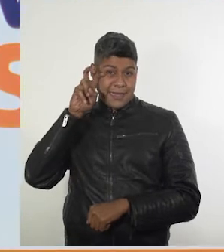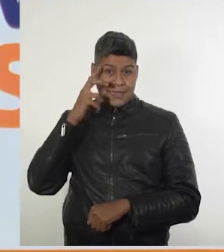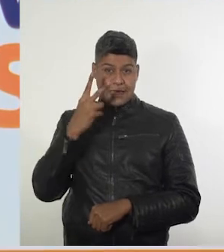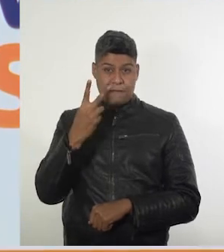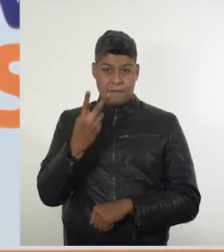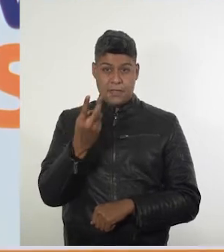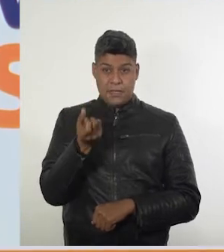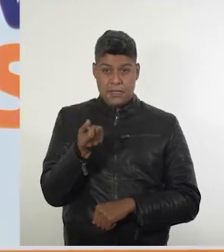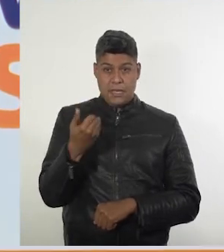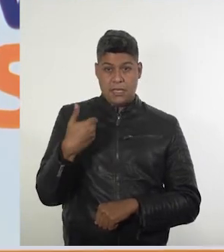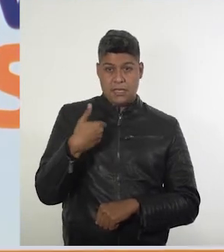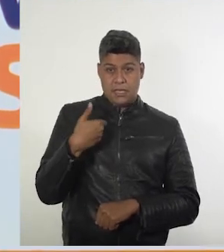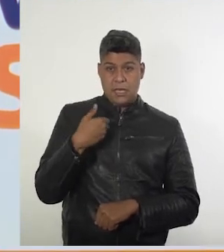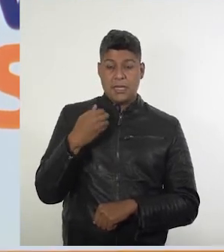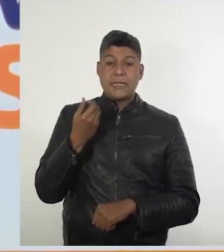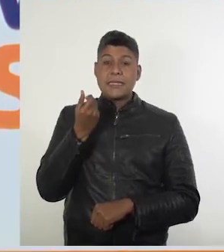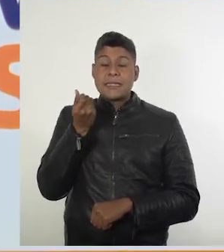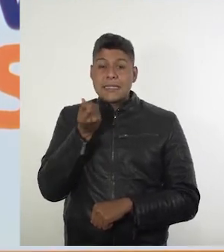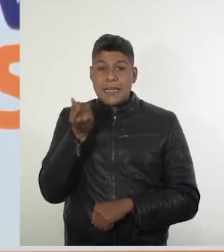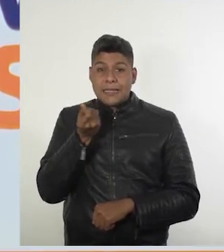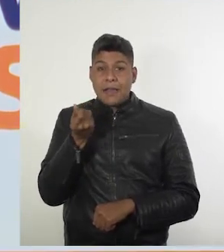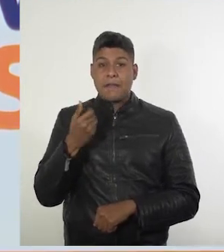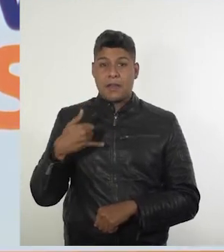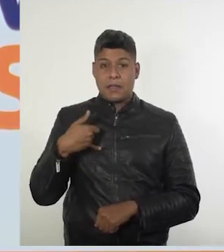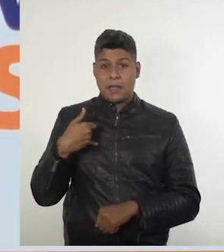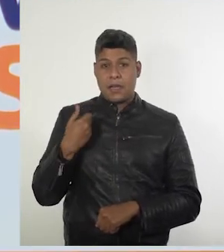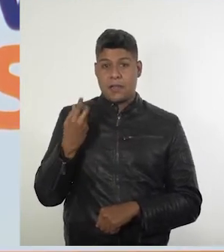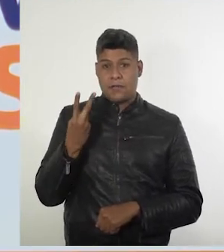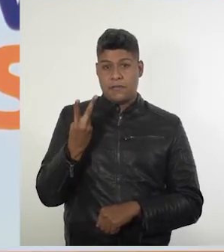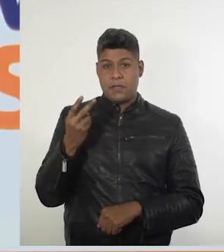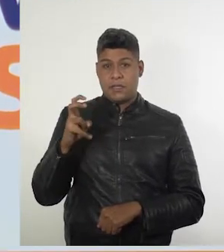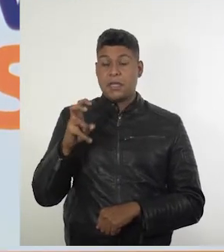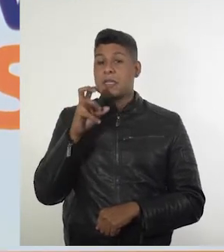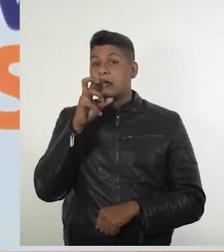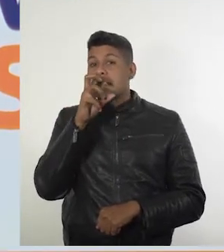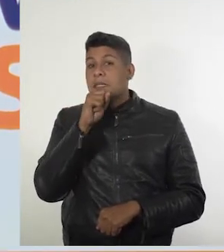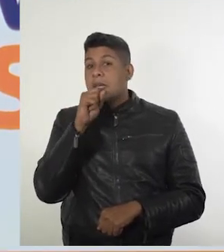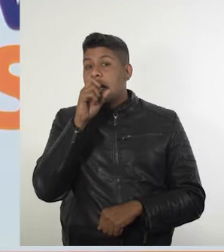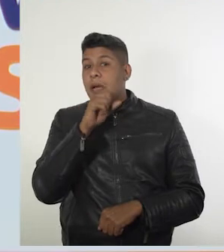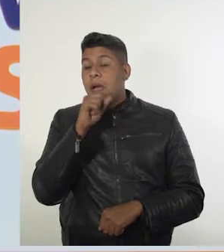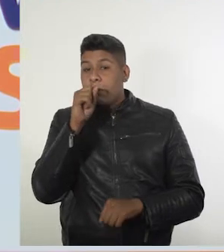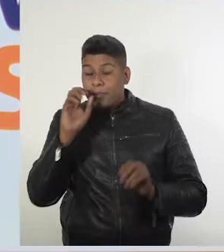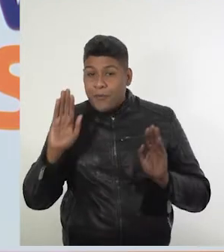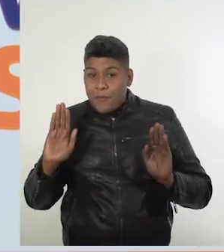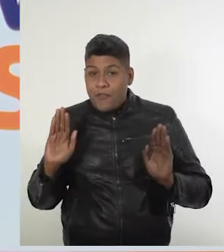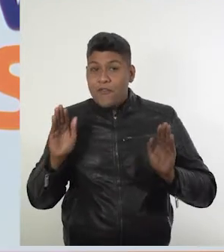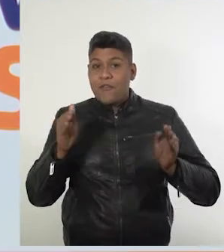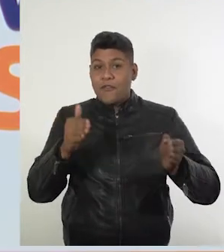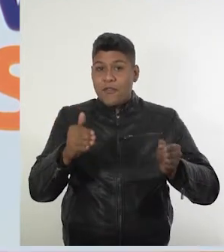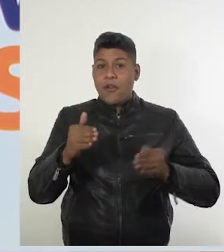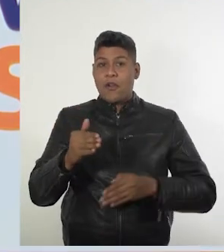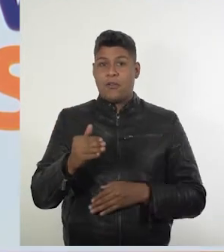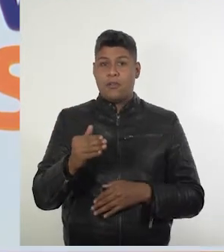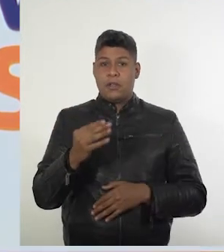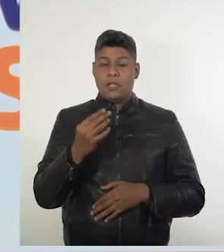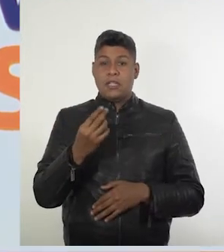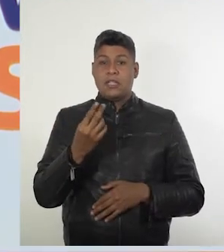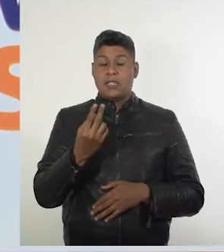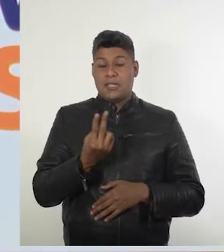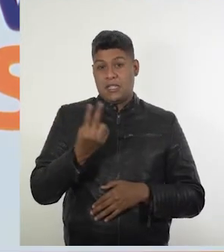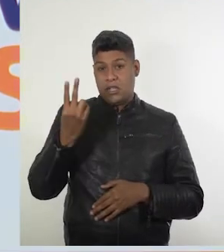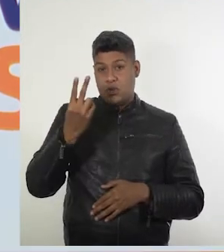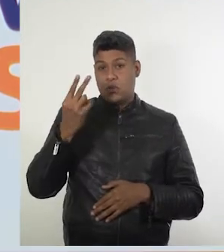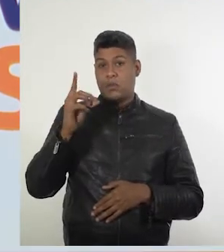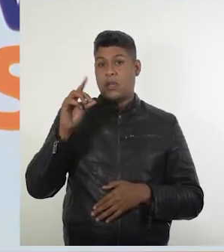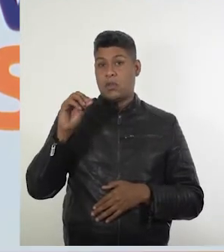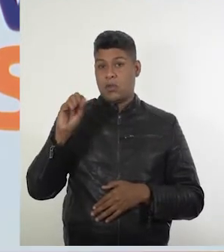na sexta-feira com 25 anos, sábado, o dia destinado para D2, ou